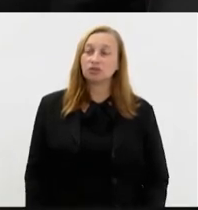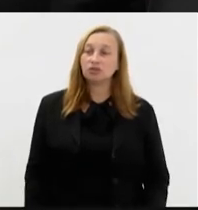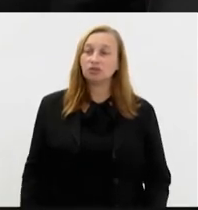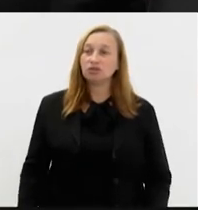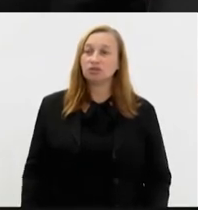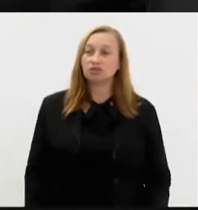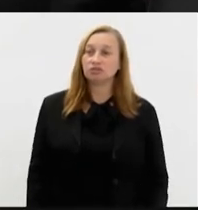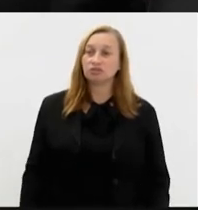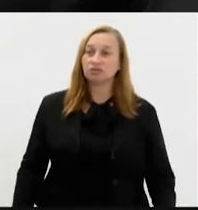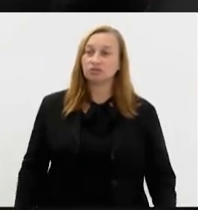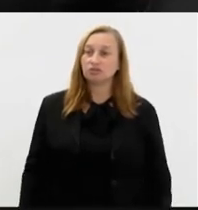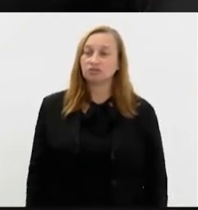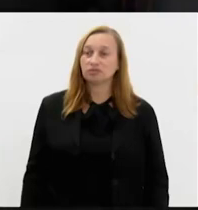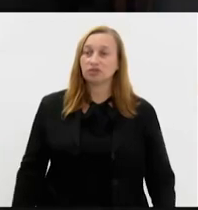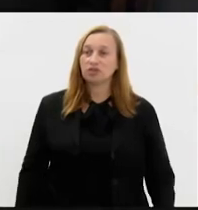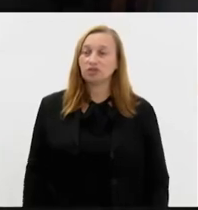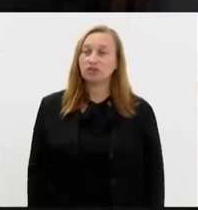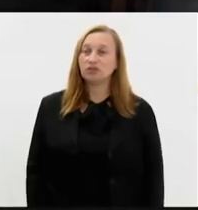fent